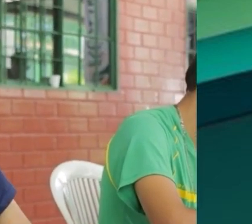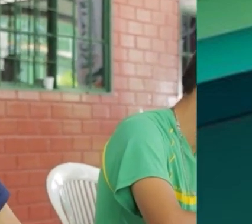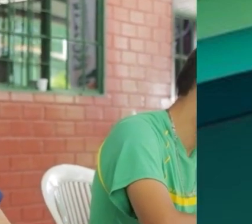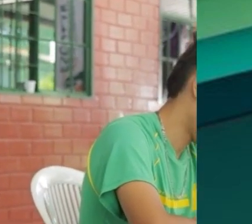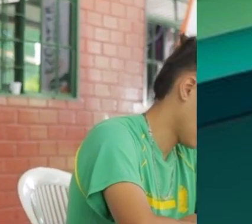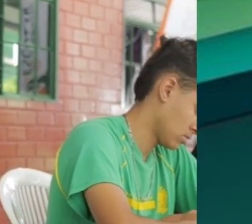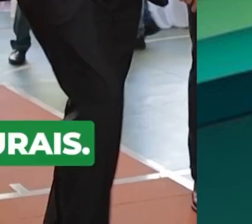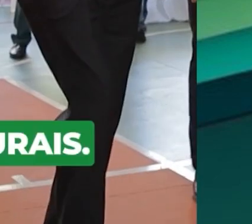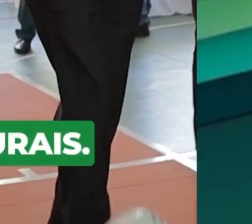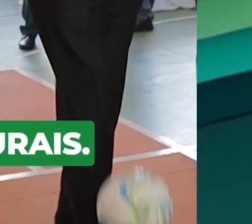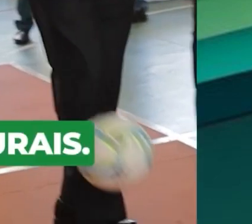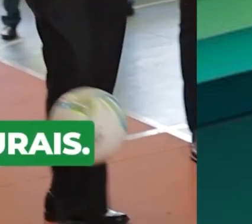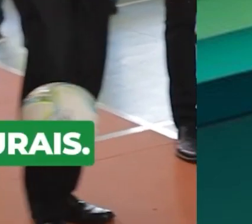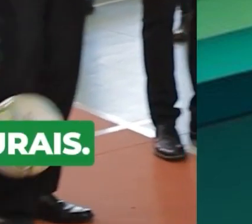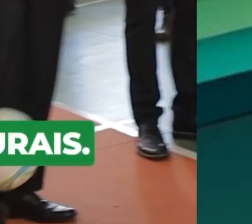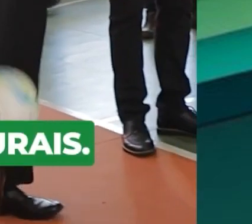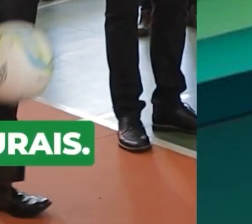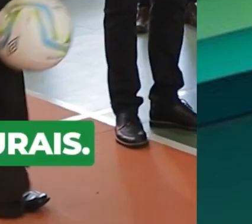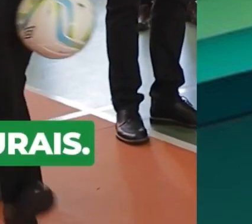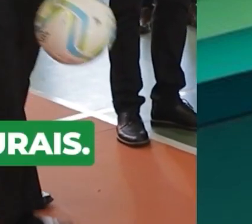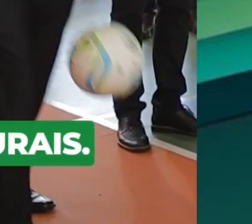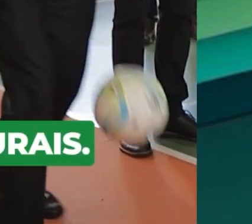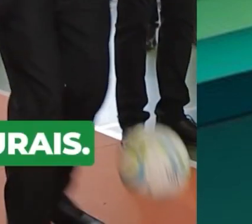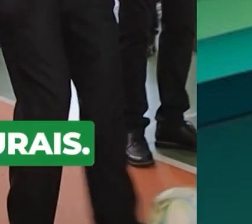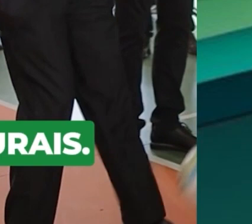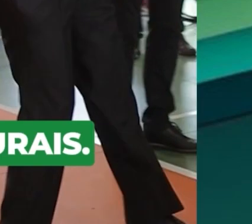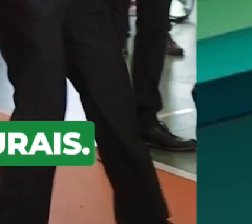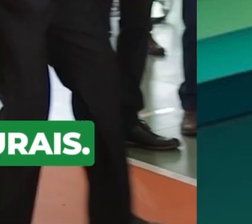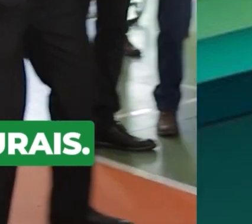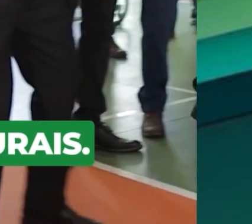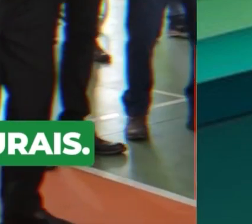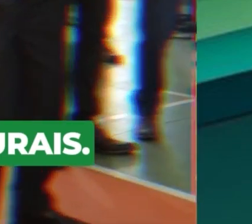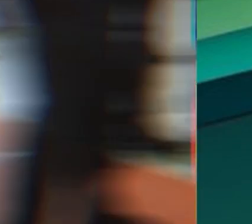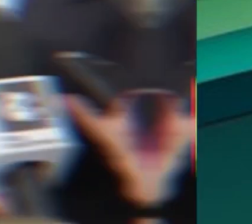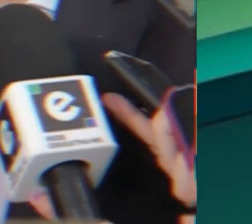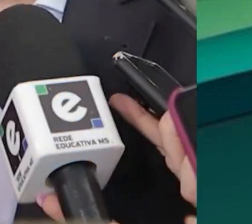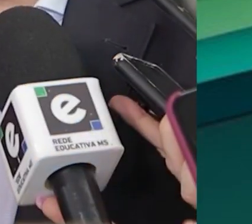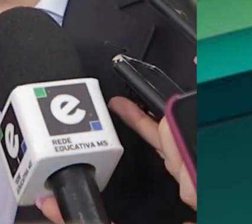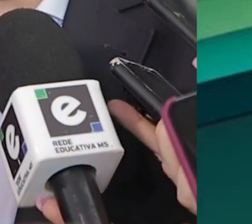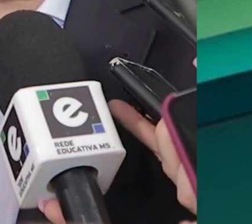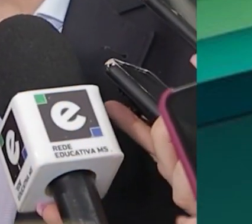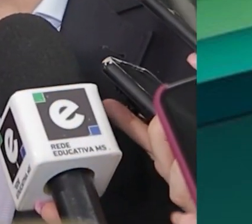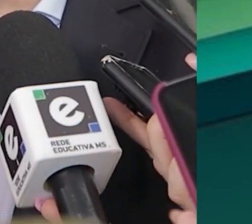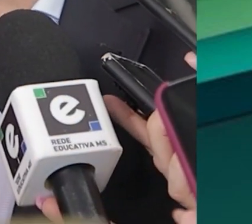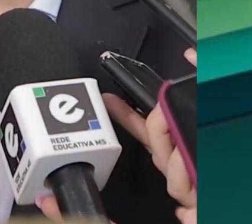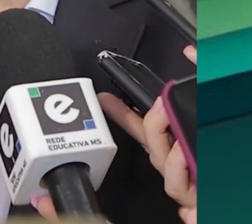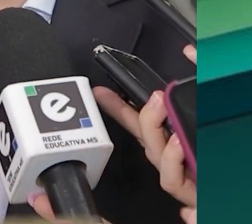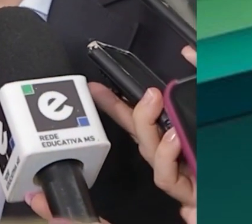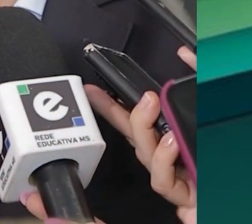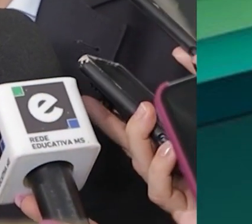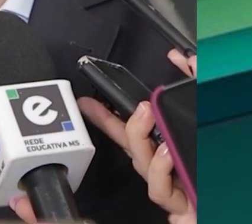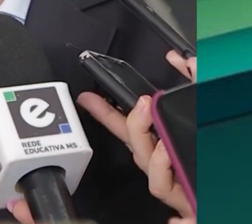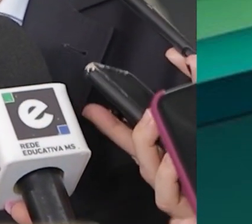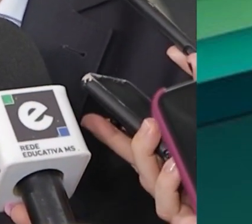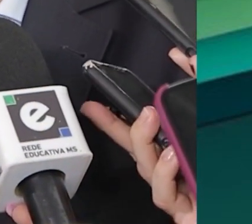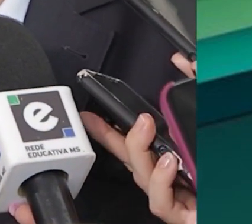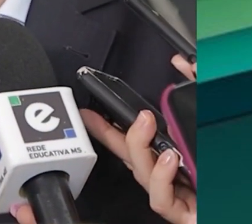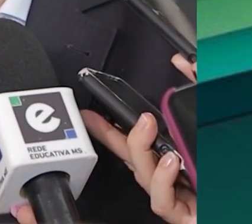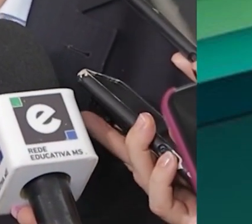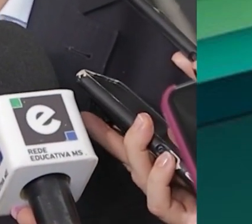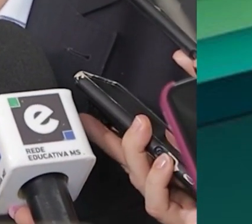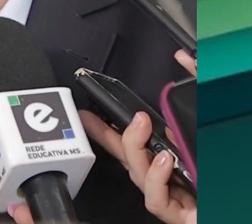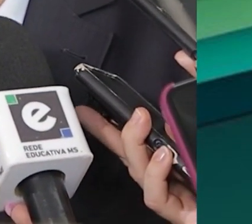de desporto, mas também um centro de atividades culturais. E o valor total chegou em torno de R$600